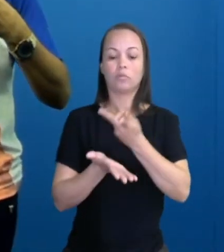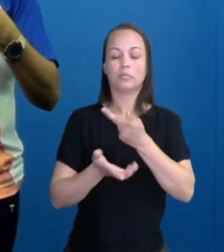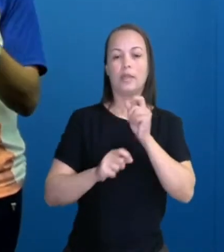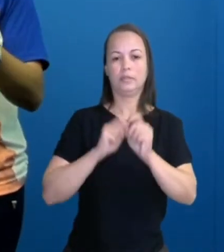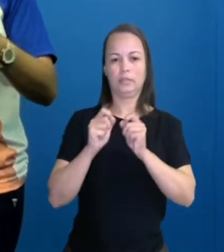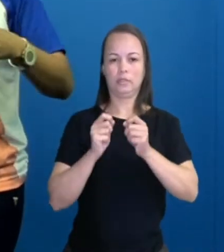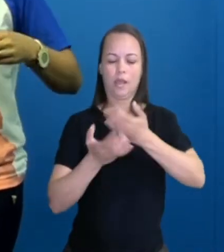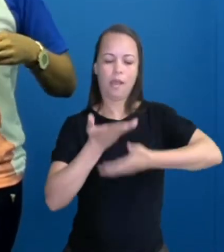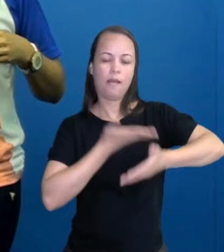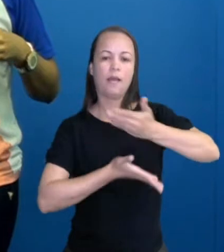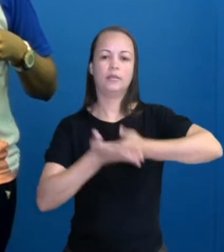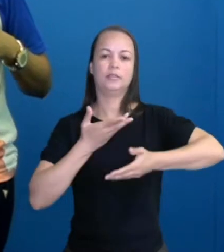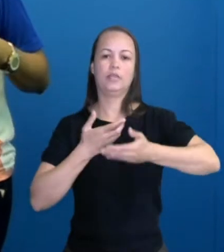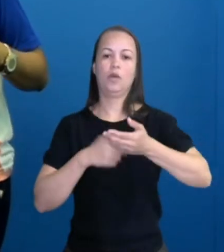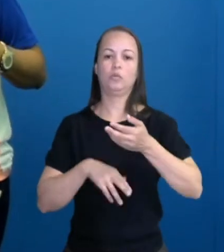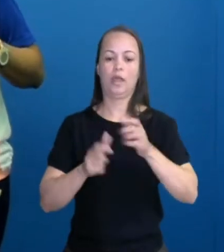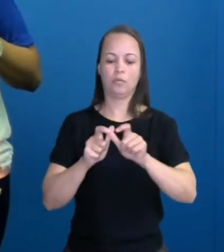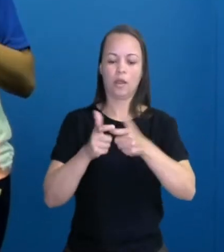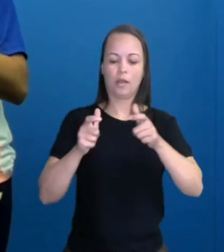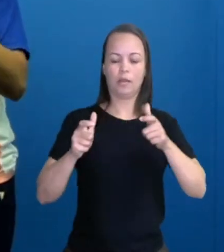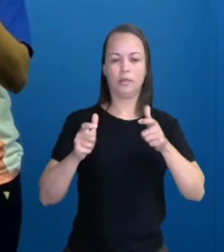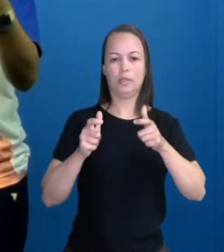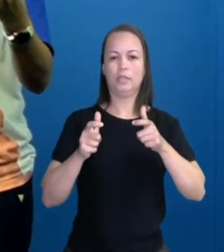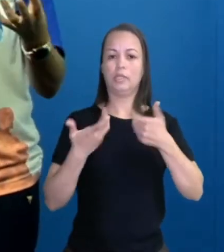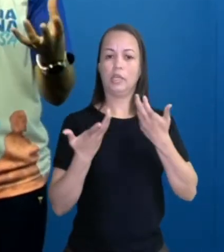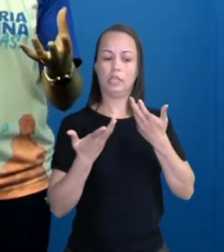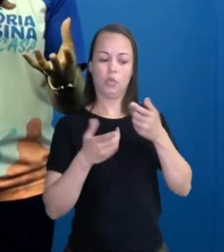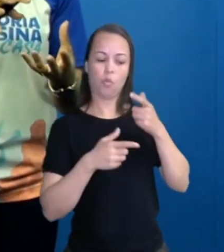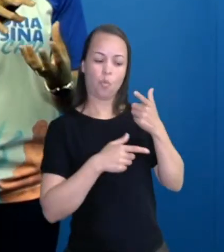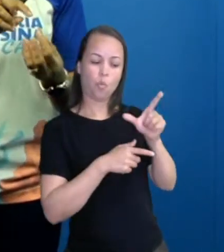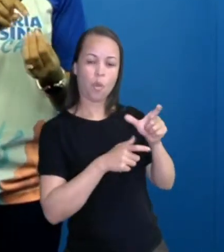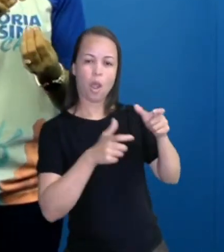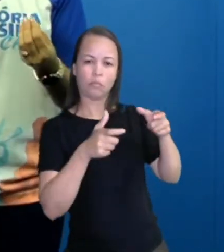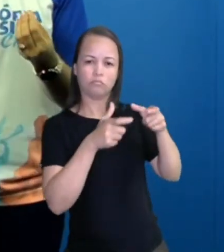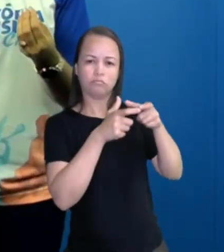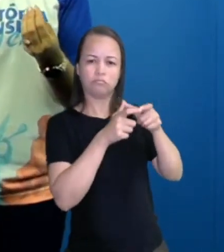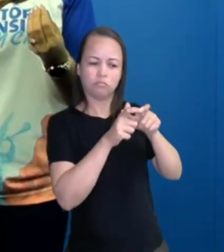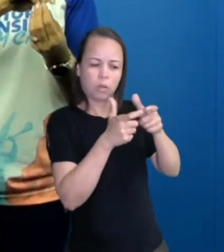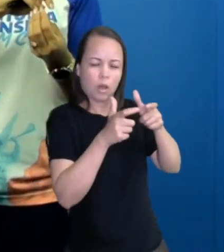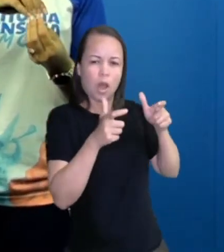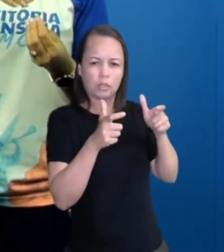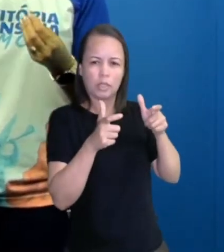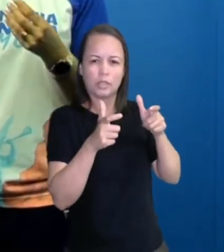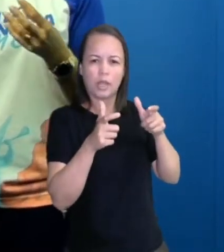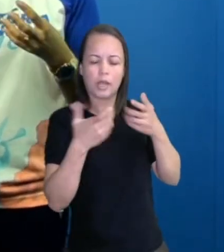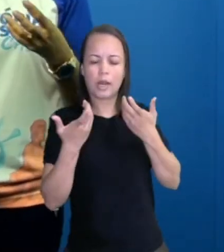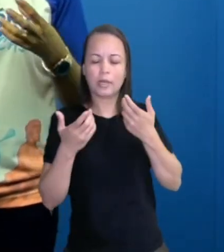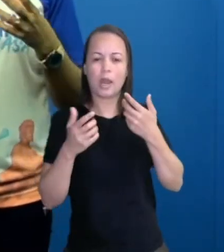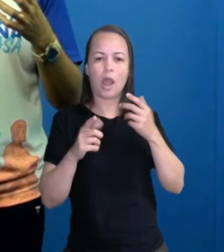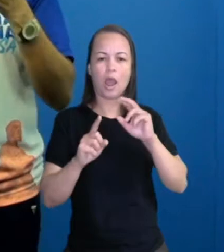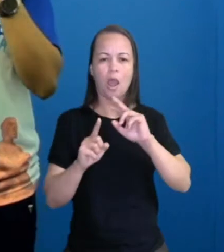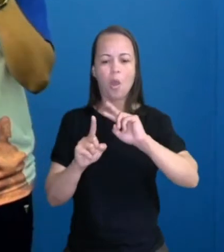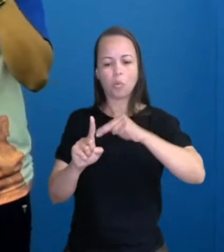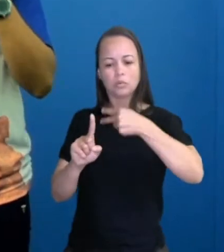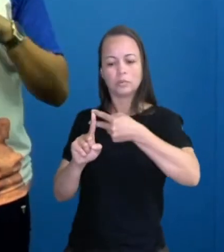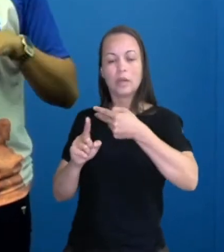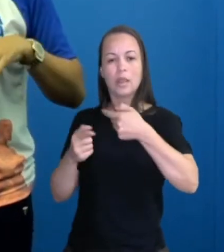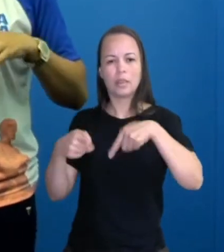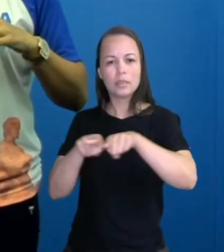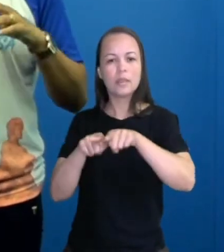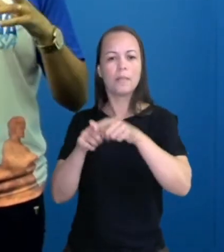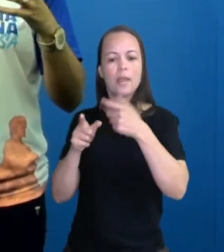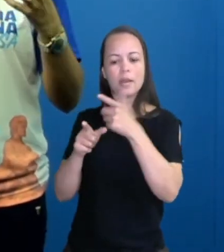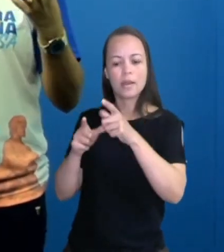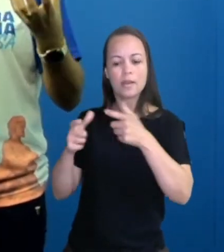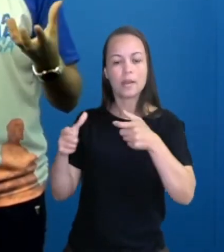estão relacionadas e uma se alterar implica na alteração da outra, né, com essa